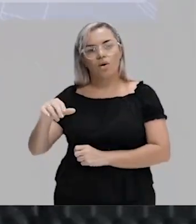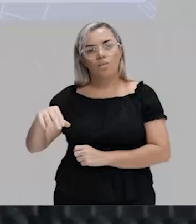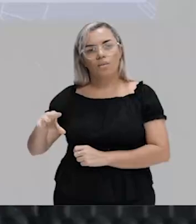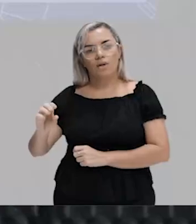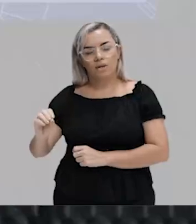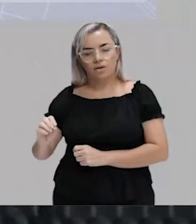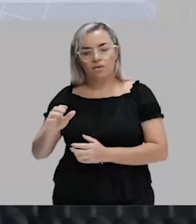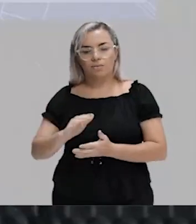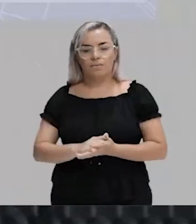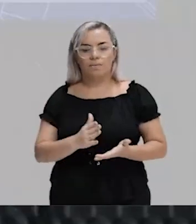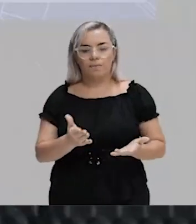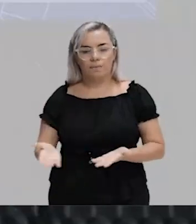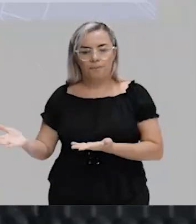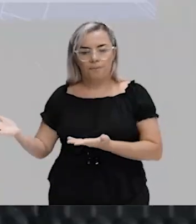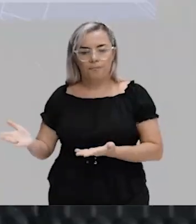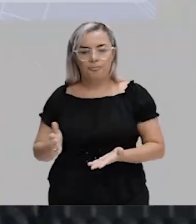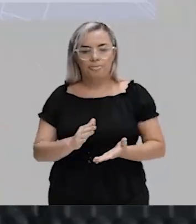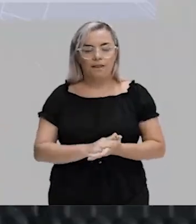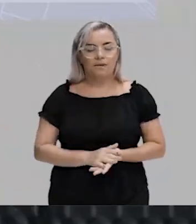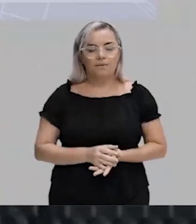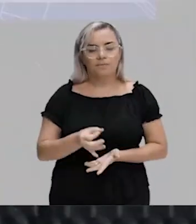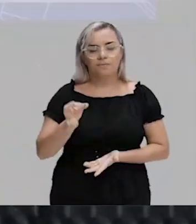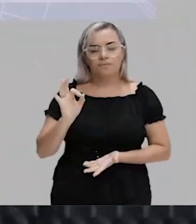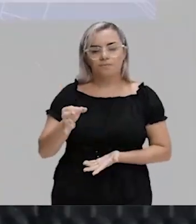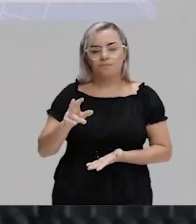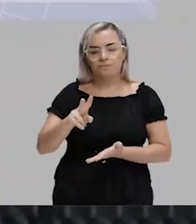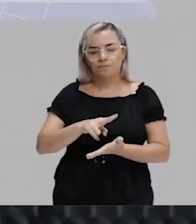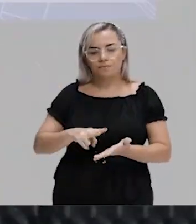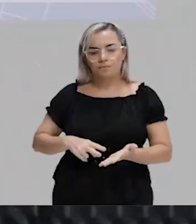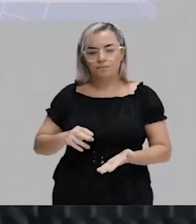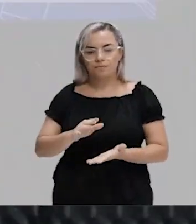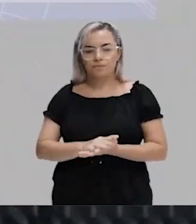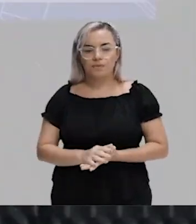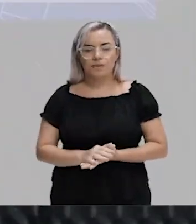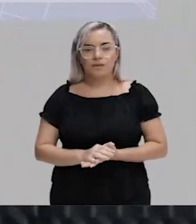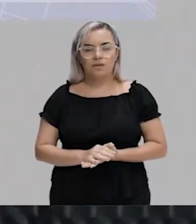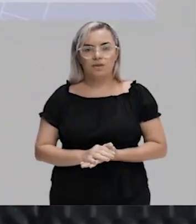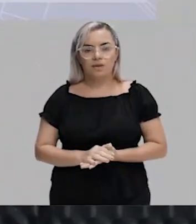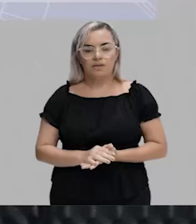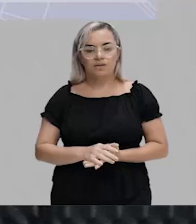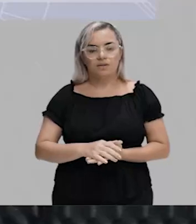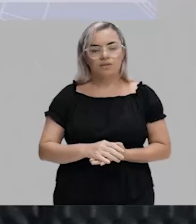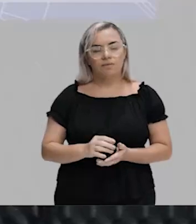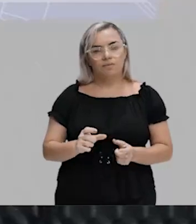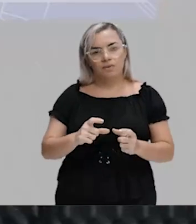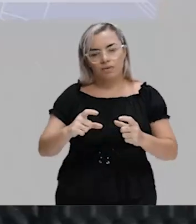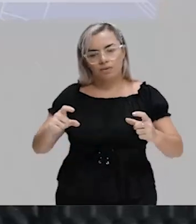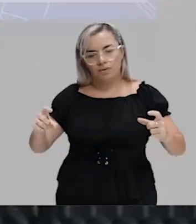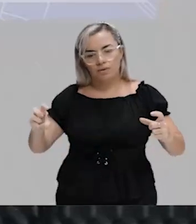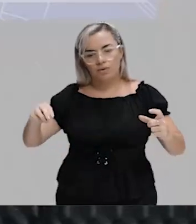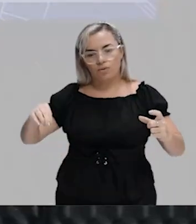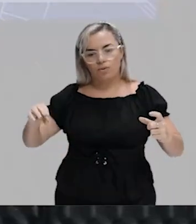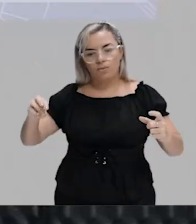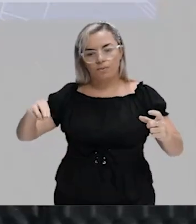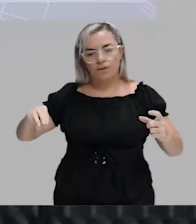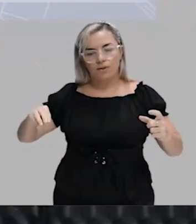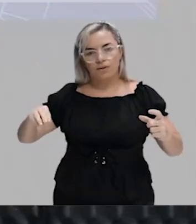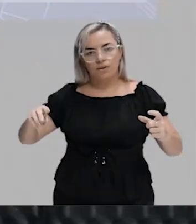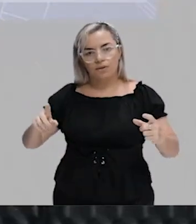há mais nada, né? Por conta aí dessa pequena observação. Por eu e você, depois da preposição